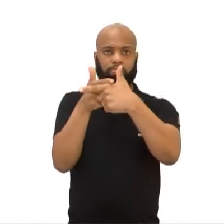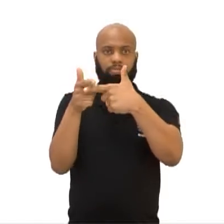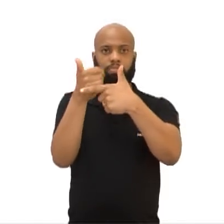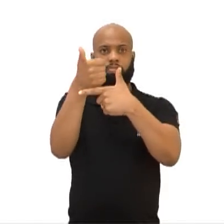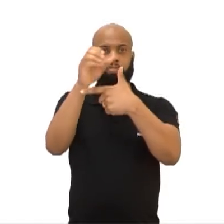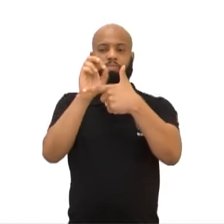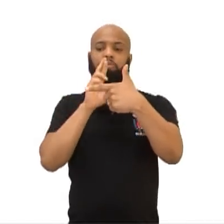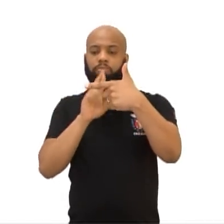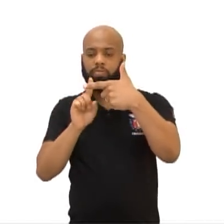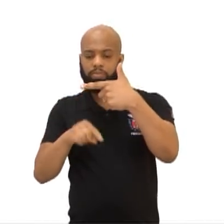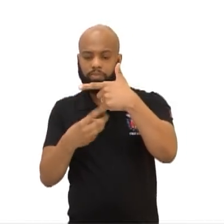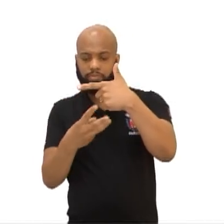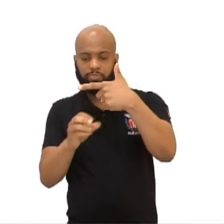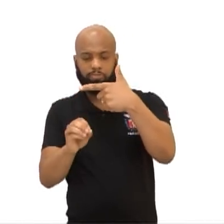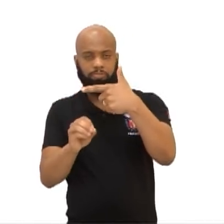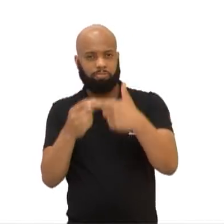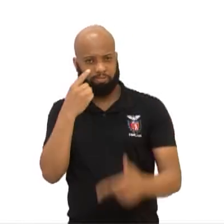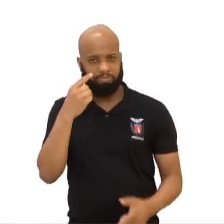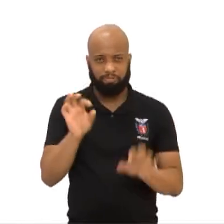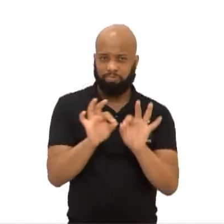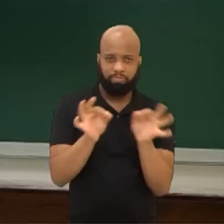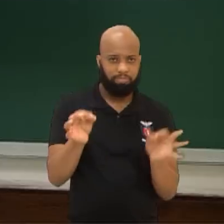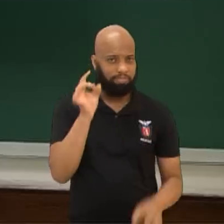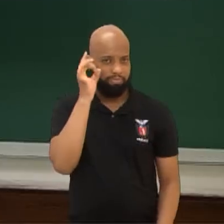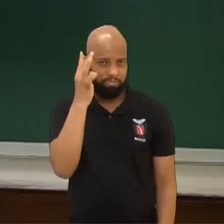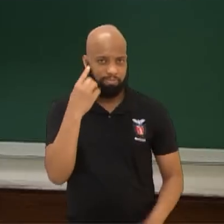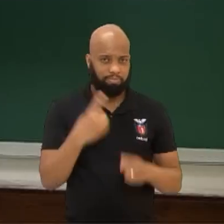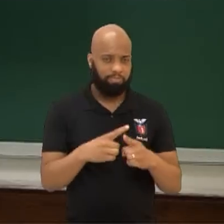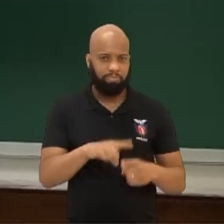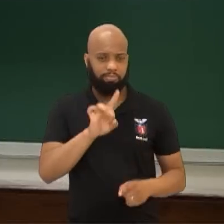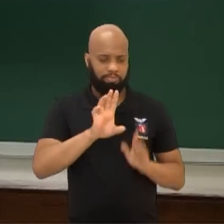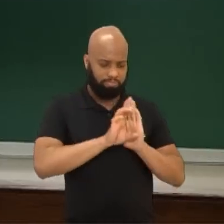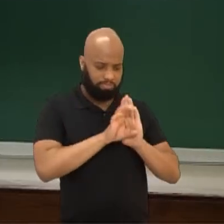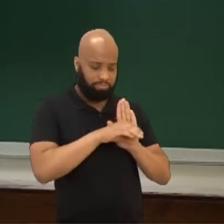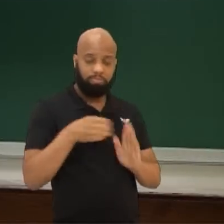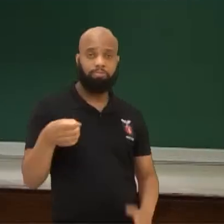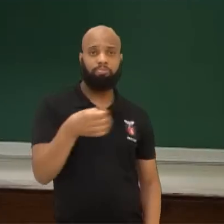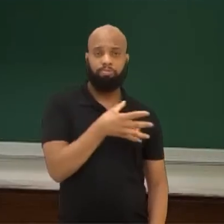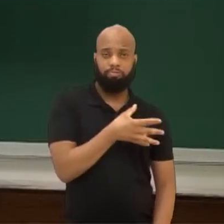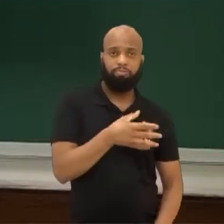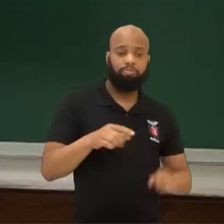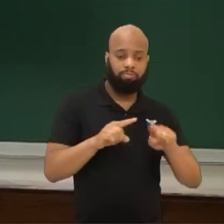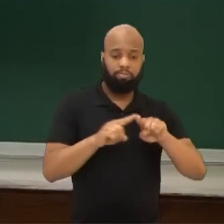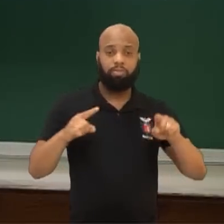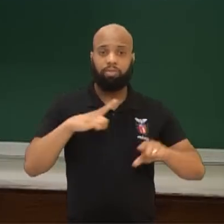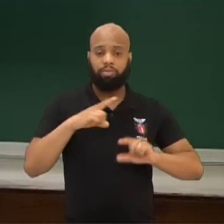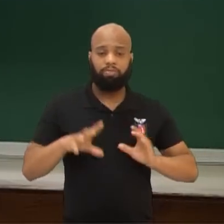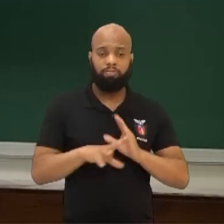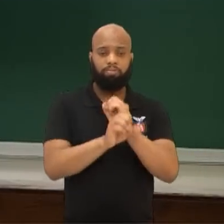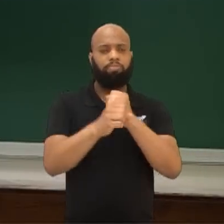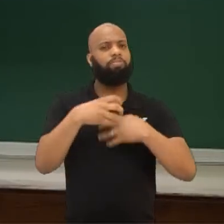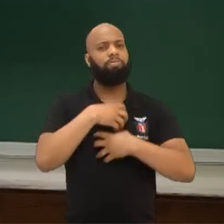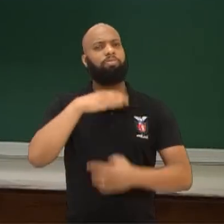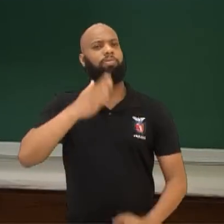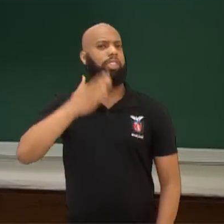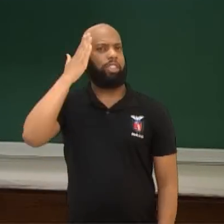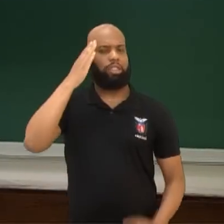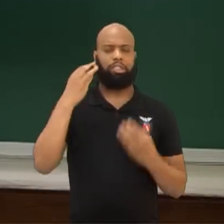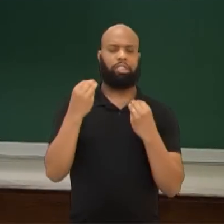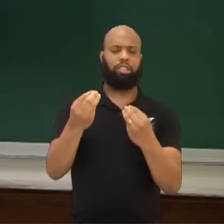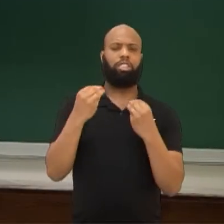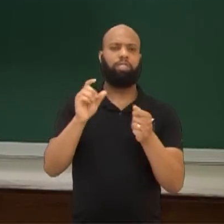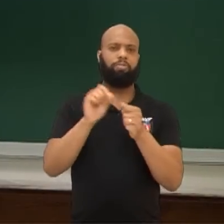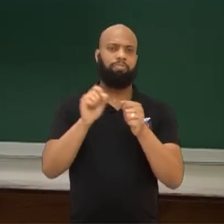30 centímetros. Viu como é simples? Apenas um conceito novo, porém o cálculo a gente já está